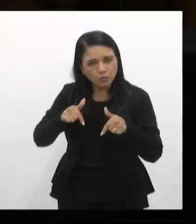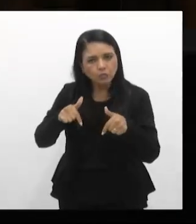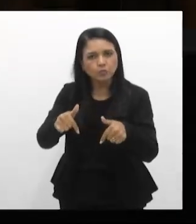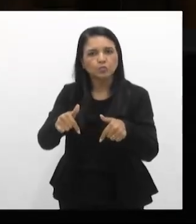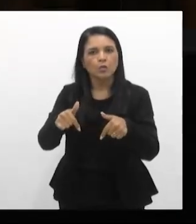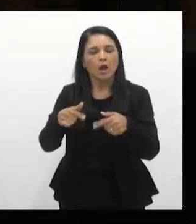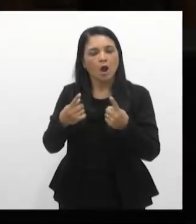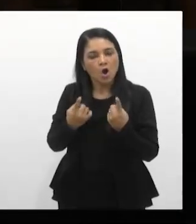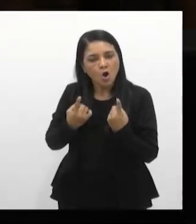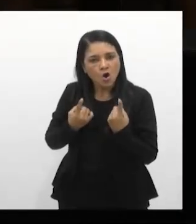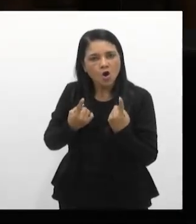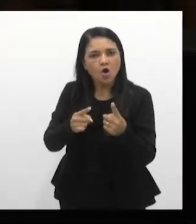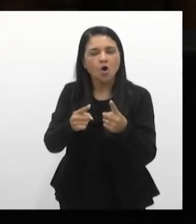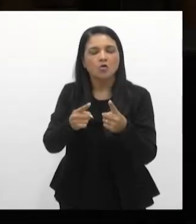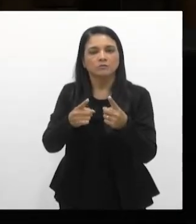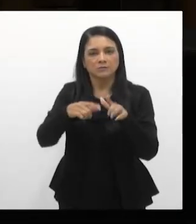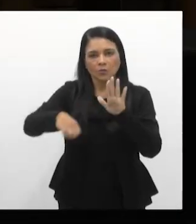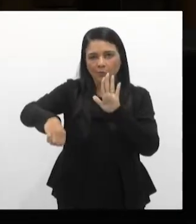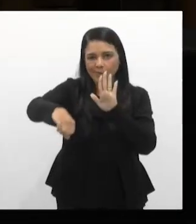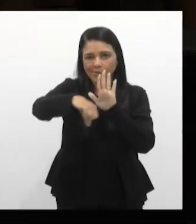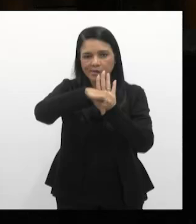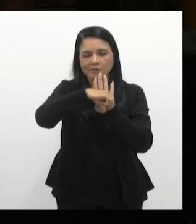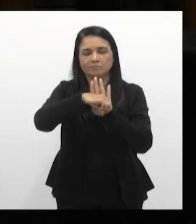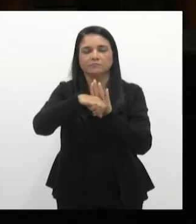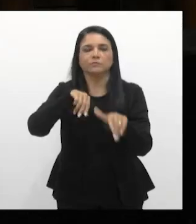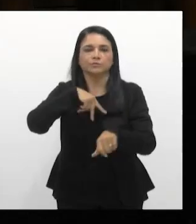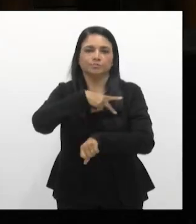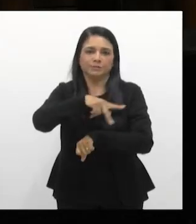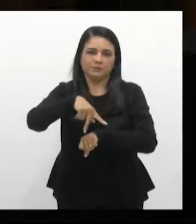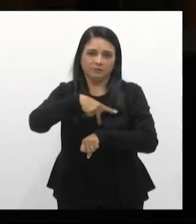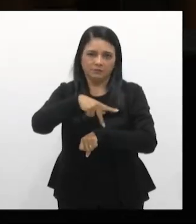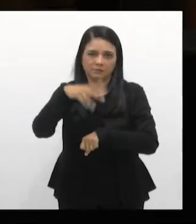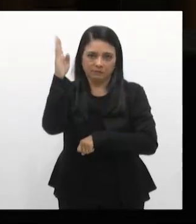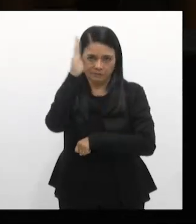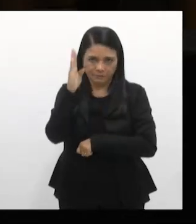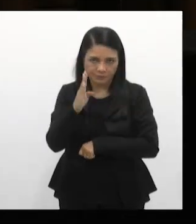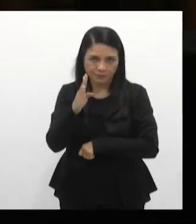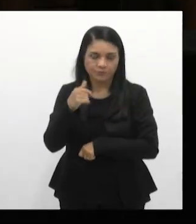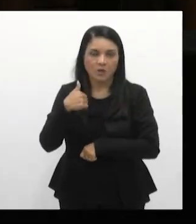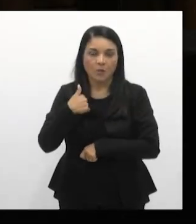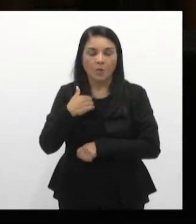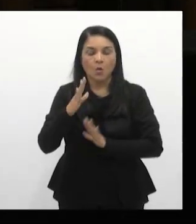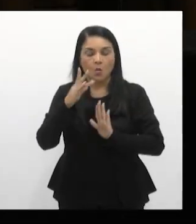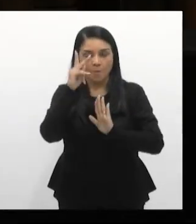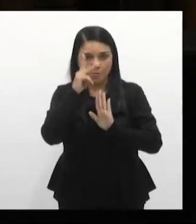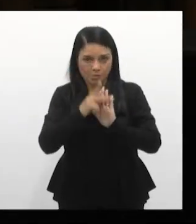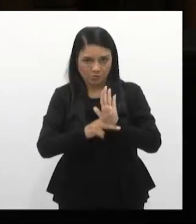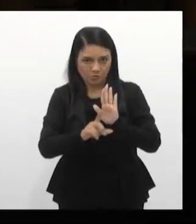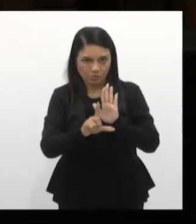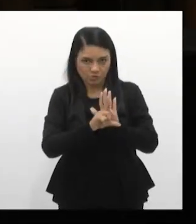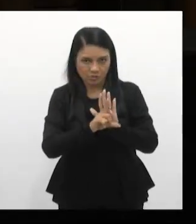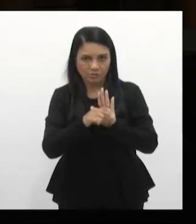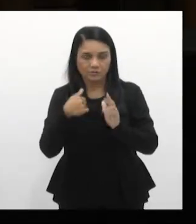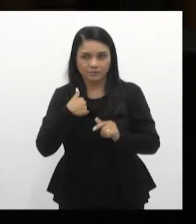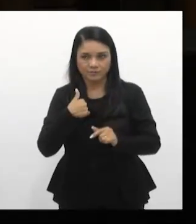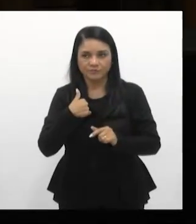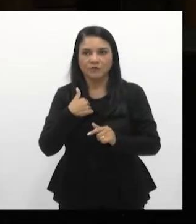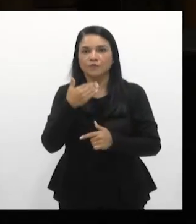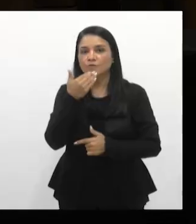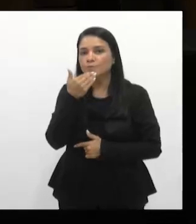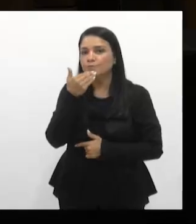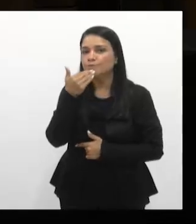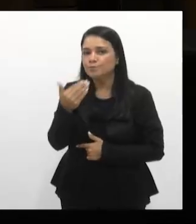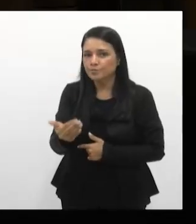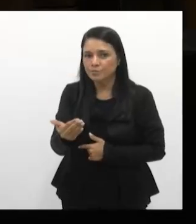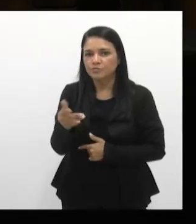no combate à criminalidade no nosso país. E com relação ao meu projeto aqui mencionado, eu vou estar